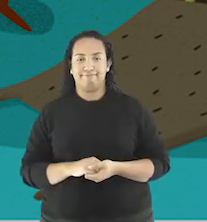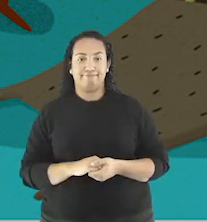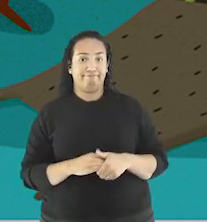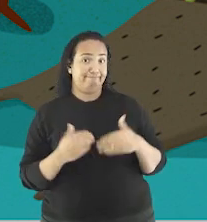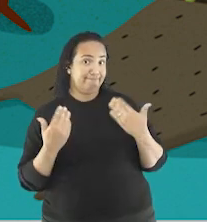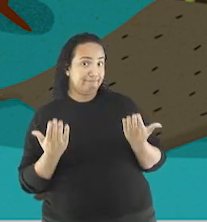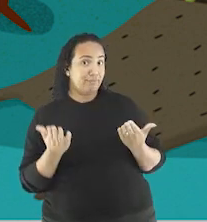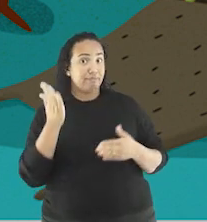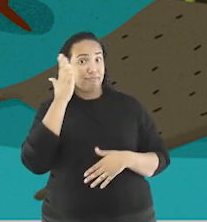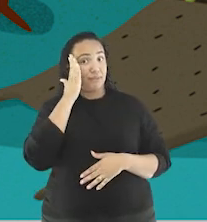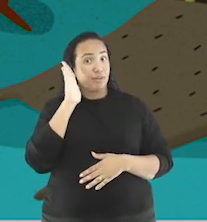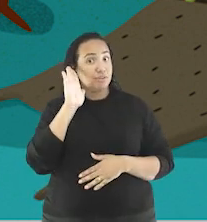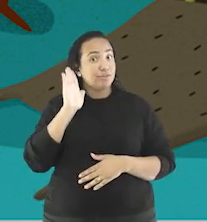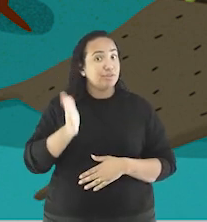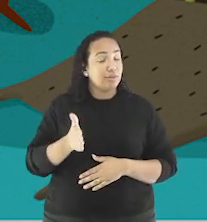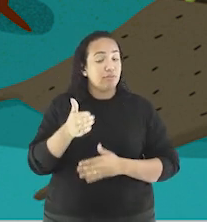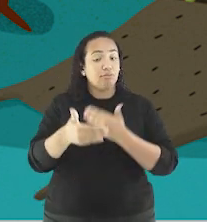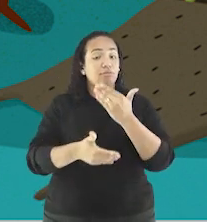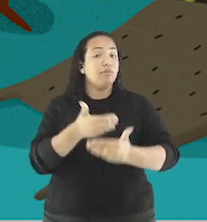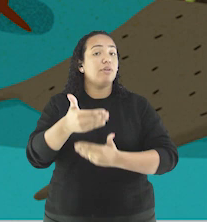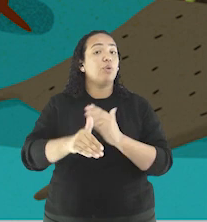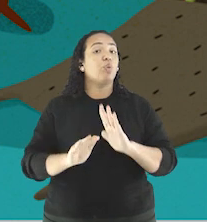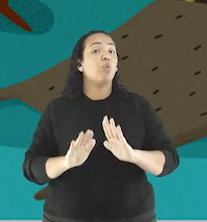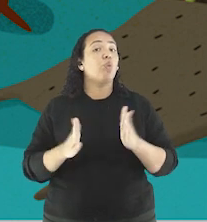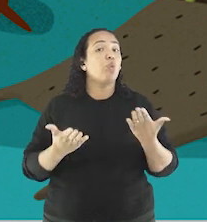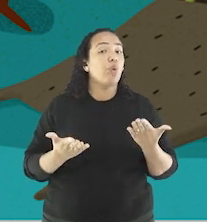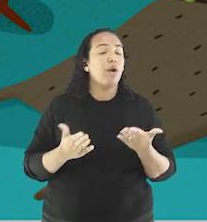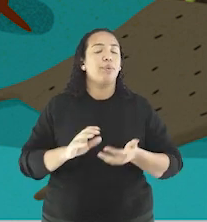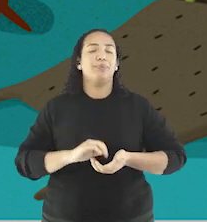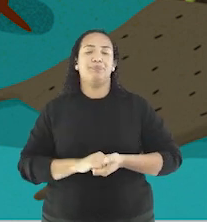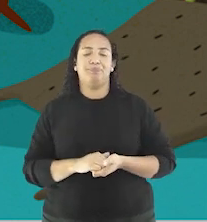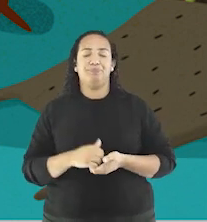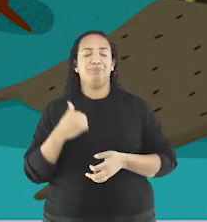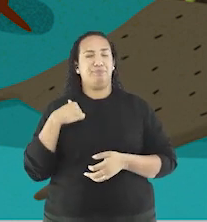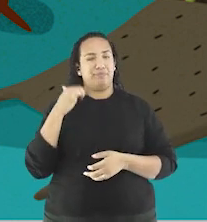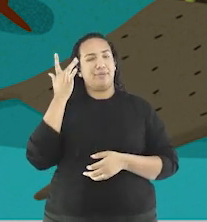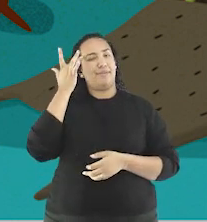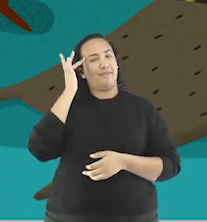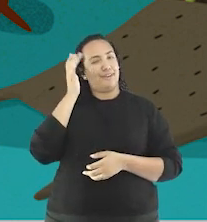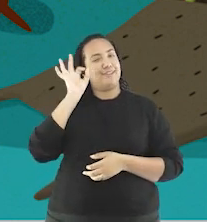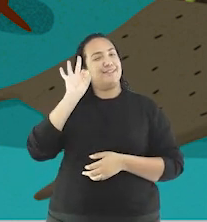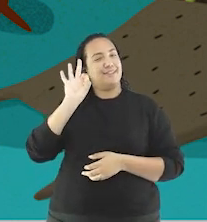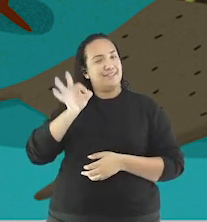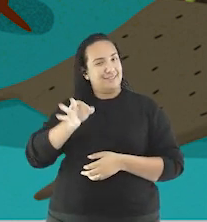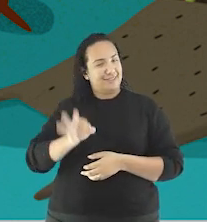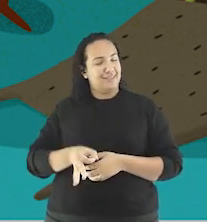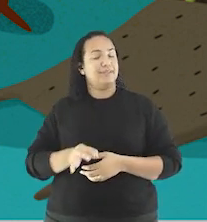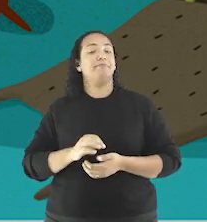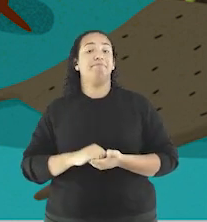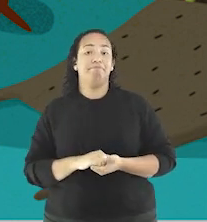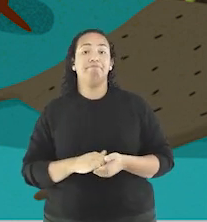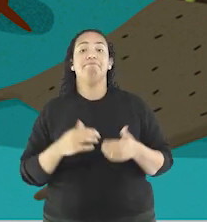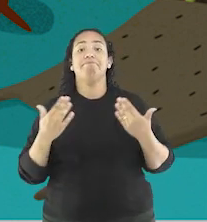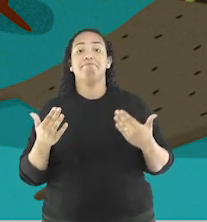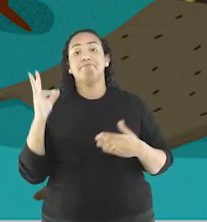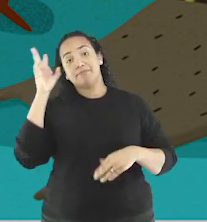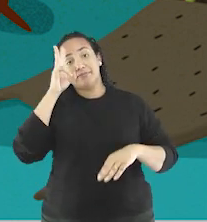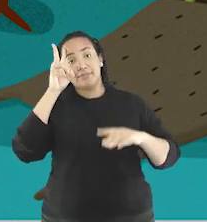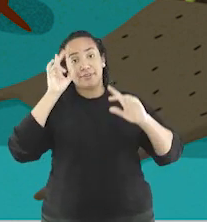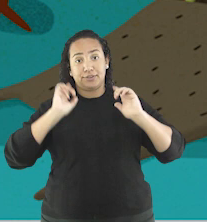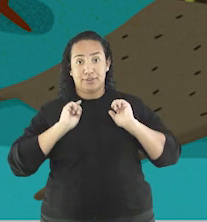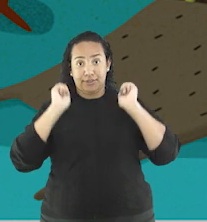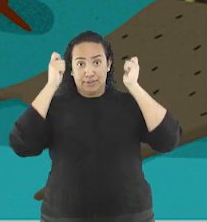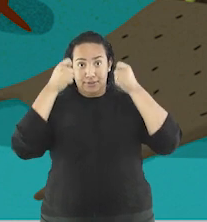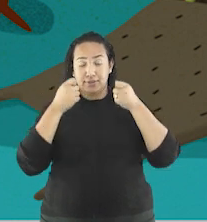E aí, já sabem qual é o desenvolvimento? Acredito que sim. Em Chapeuzinho